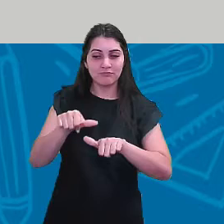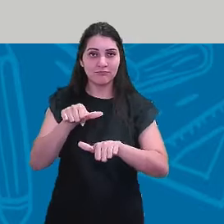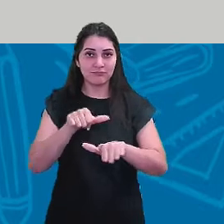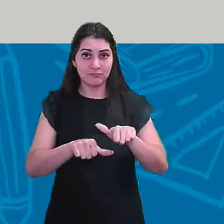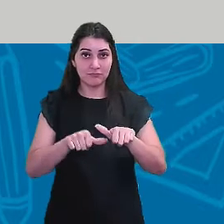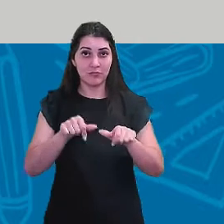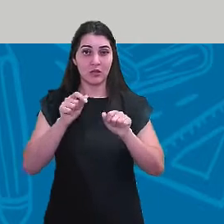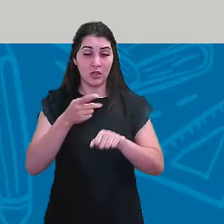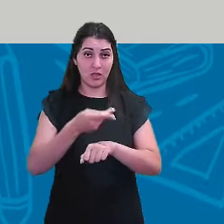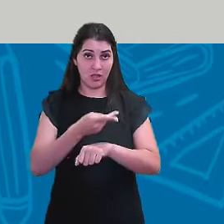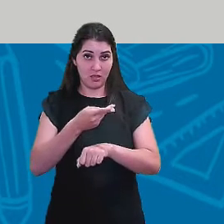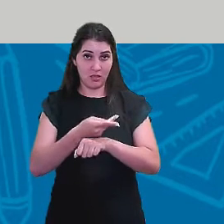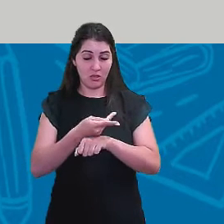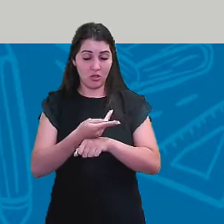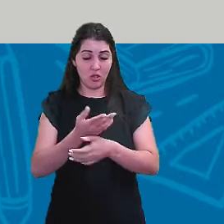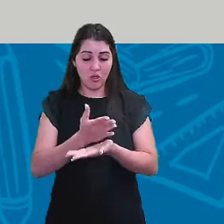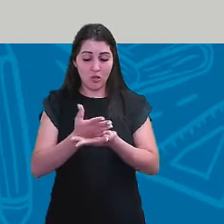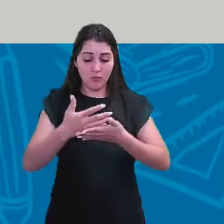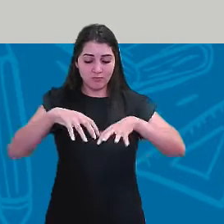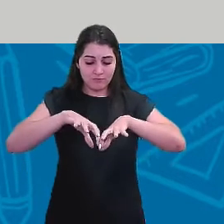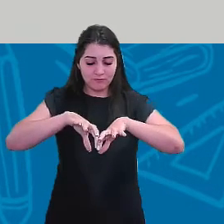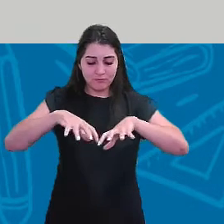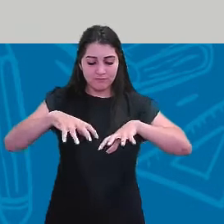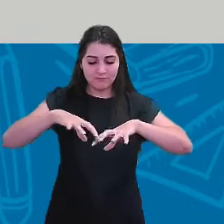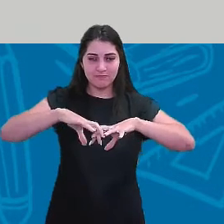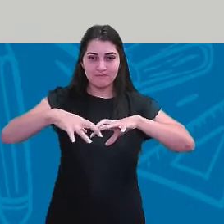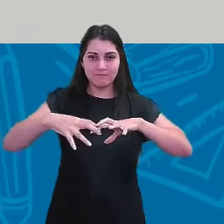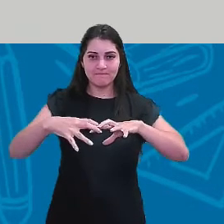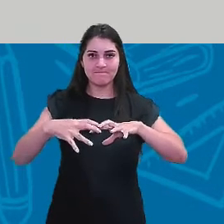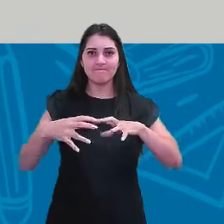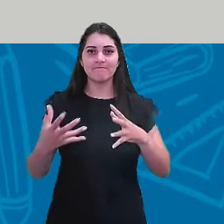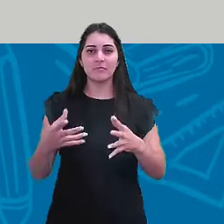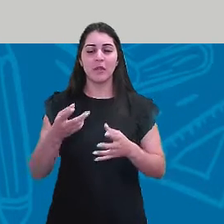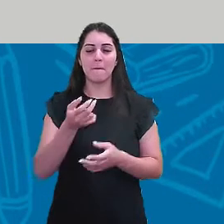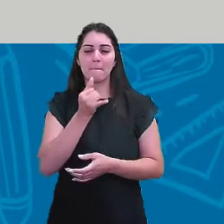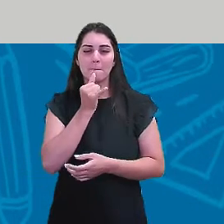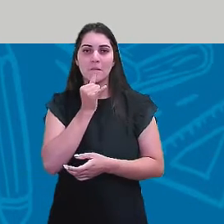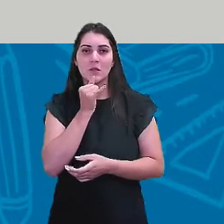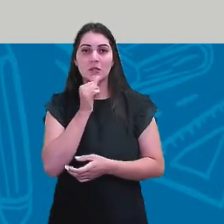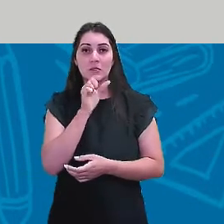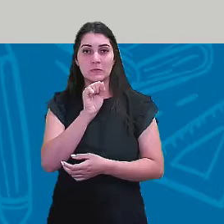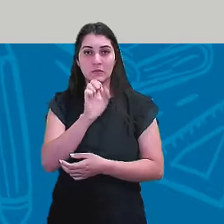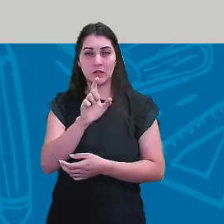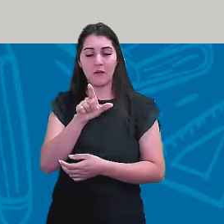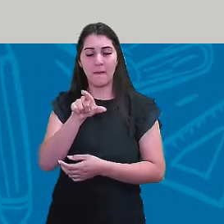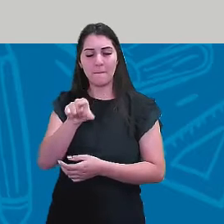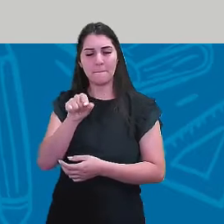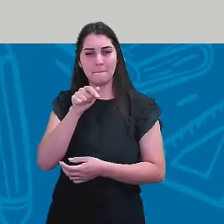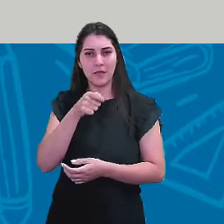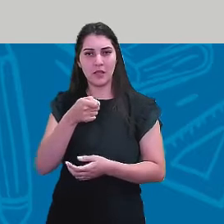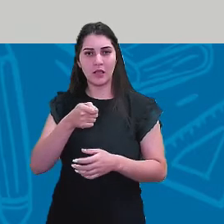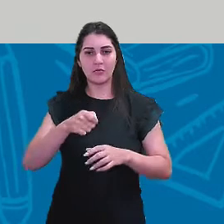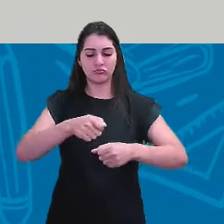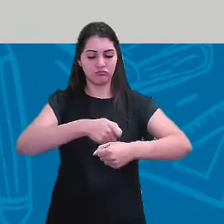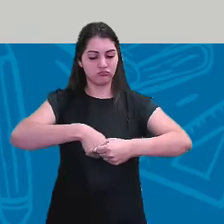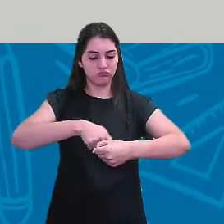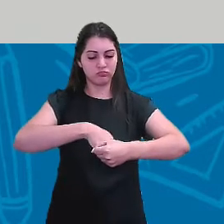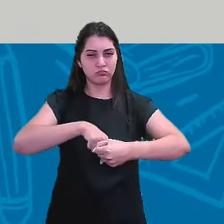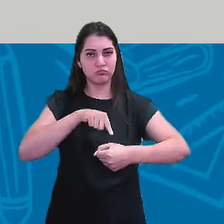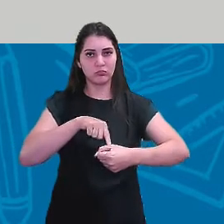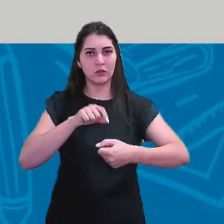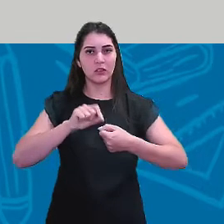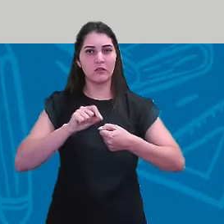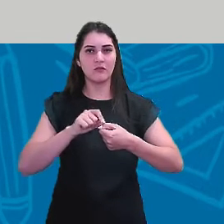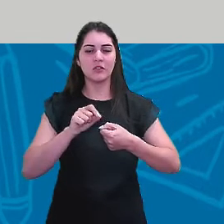rocha começa a abrir fendas, ela começa a rachar. Por exemplo, se você pega uma panela, tá lá fazendo